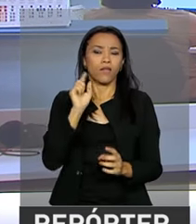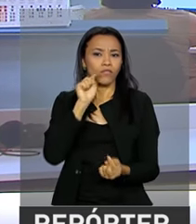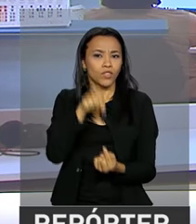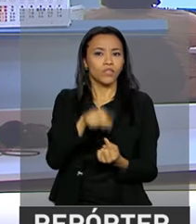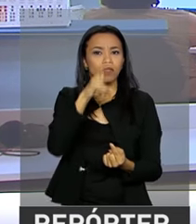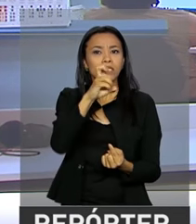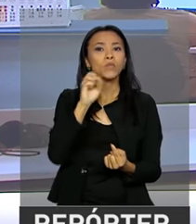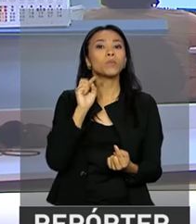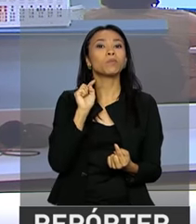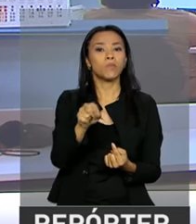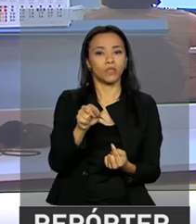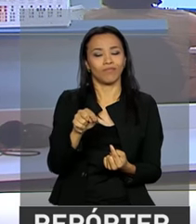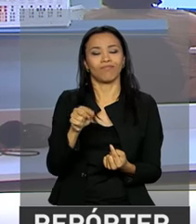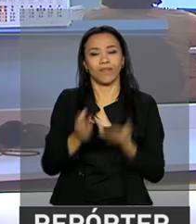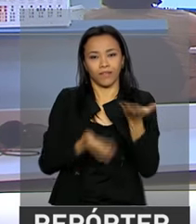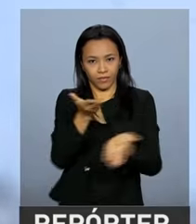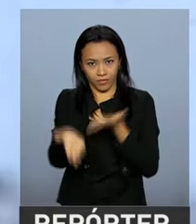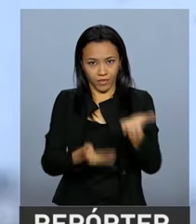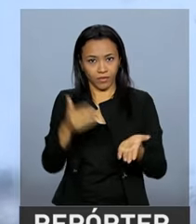atendimentos em 90 dias.